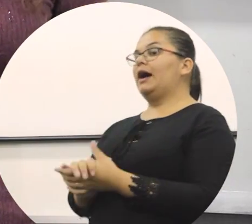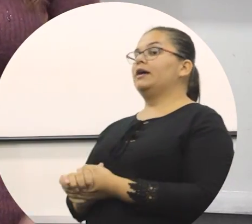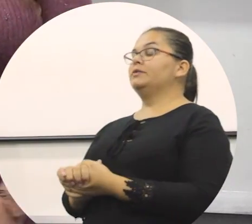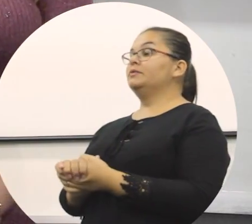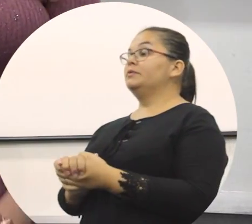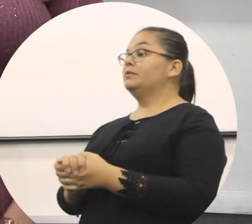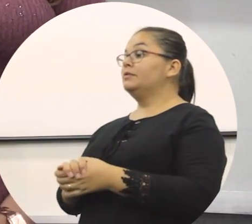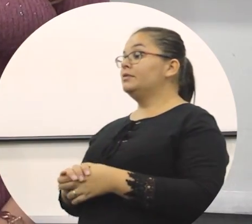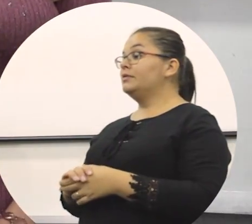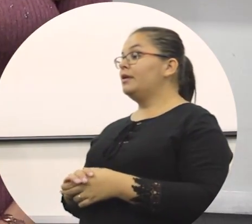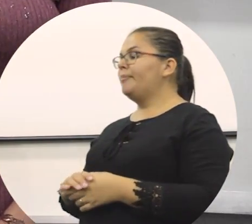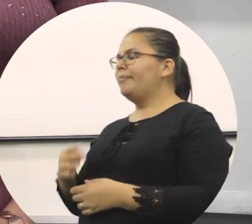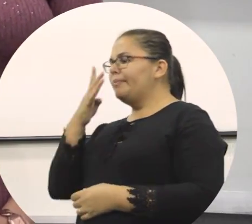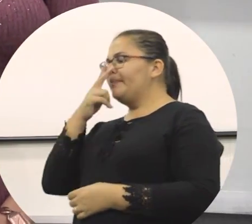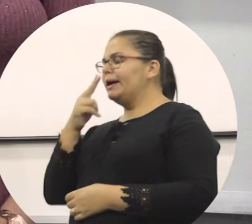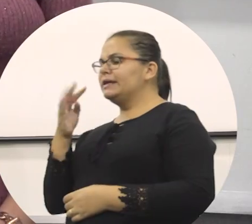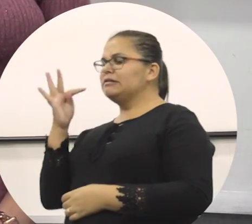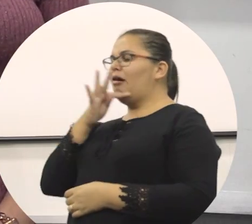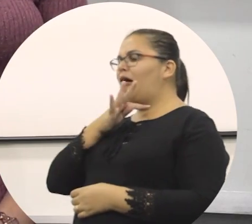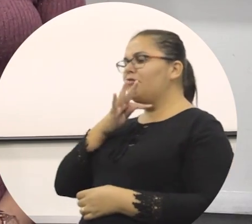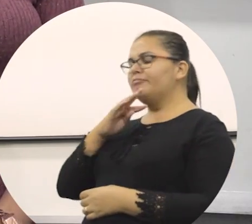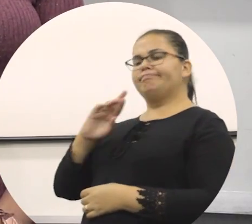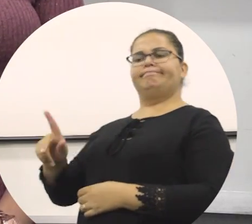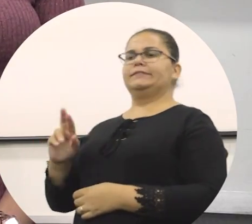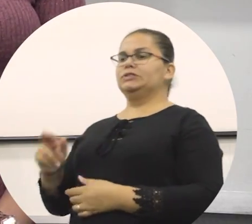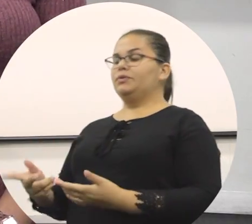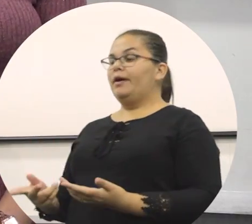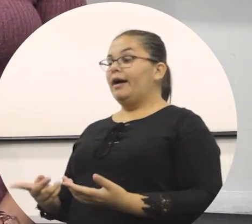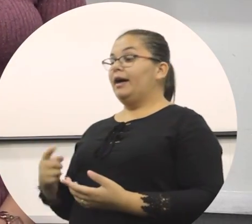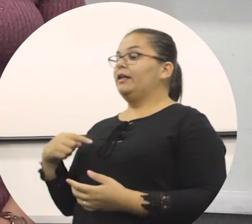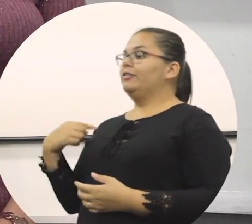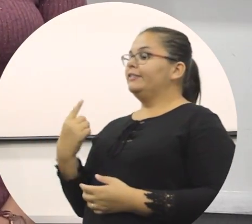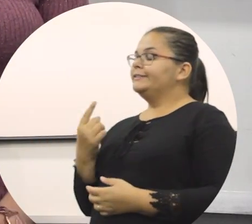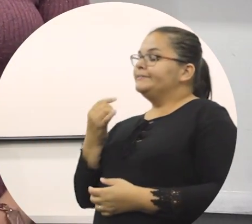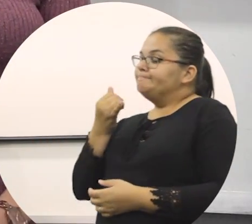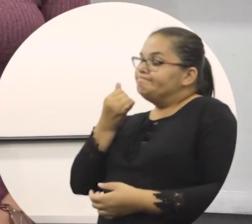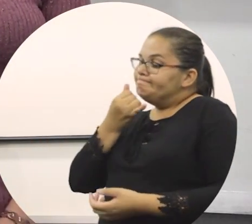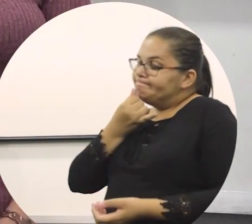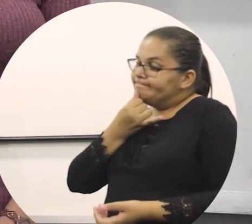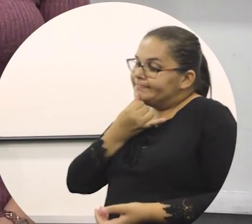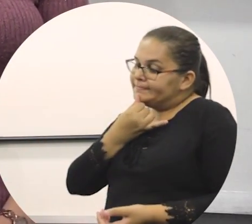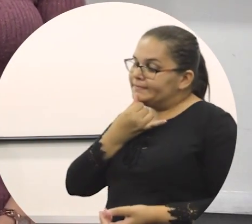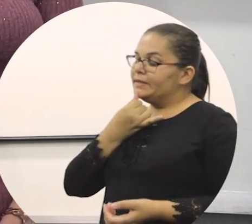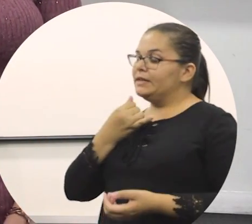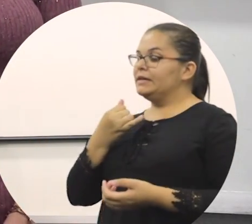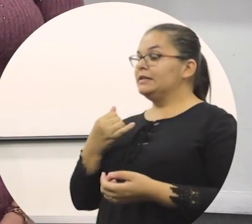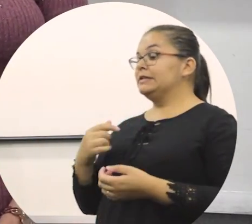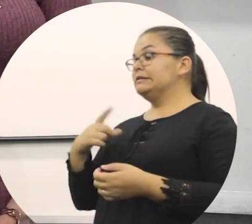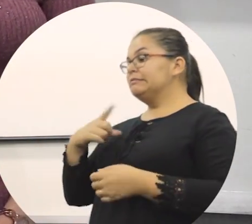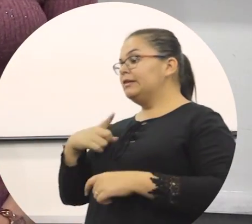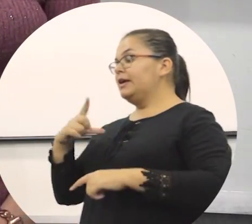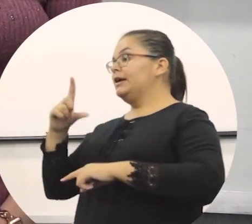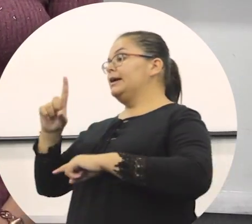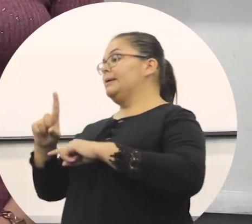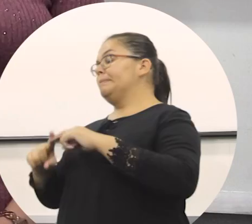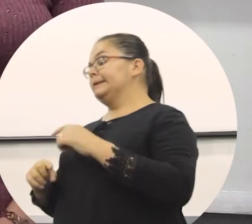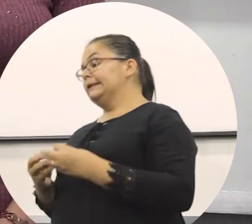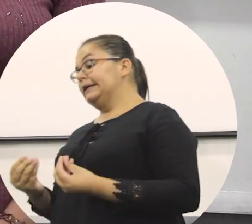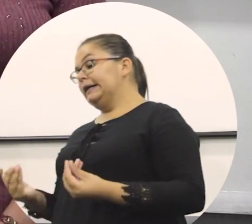questão de, do óbvio, mas não é tão óbvio. Nós temos, infelizmente, materiais que são materiais